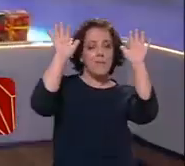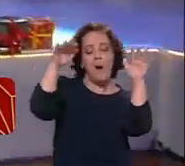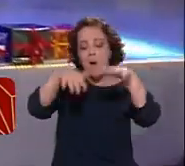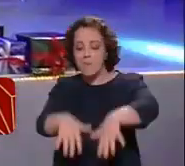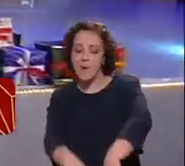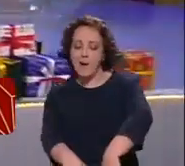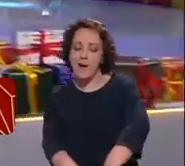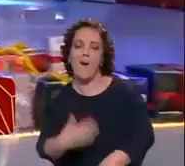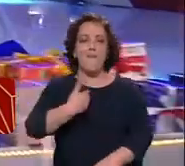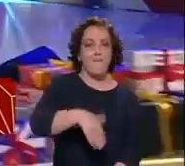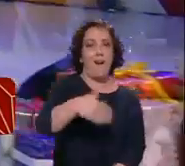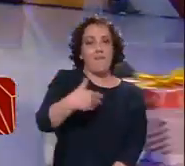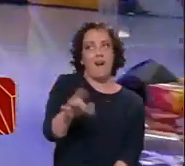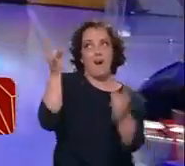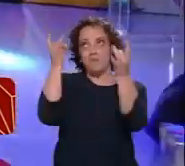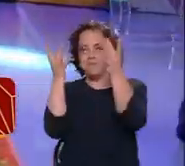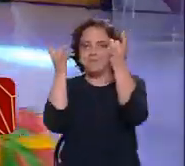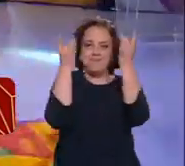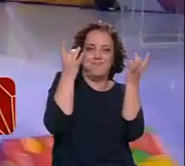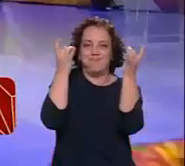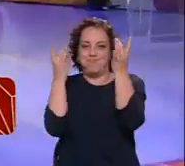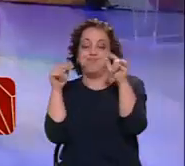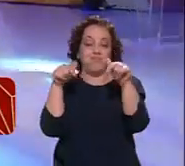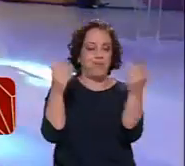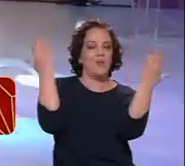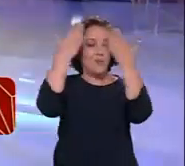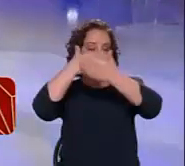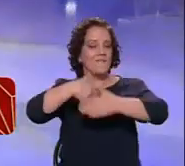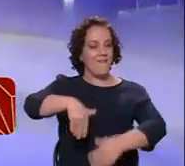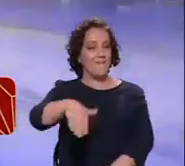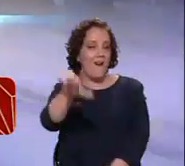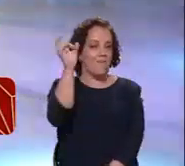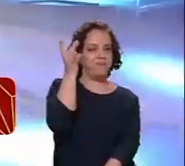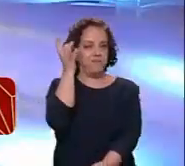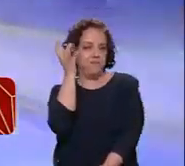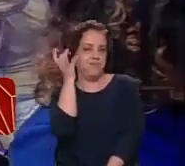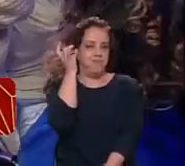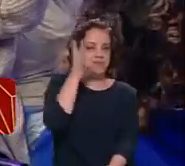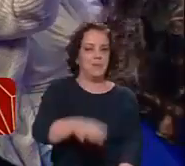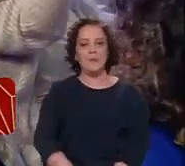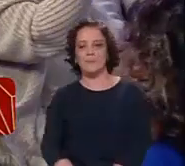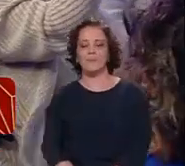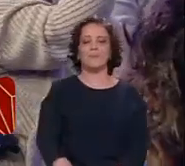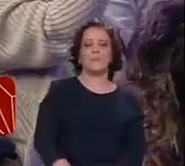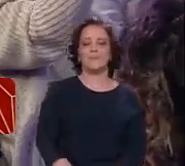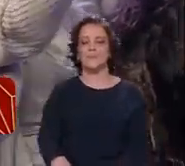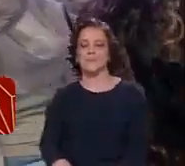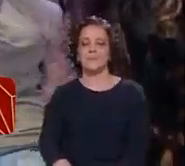baixo vai haver cambalacho. Ai, esta noite vai haver cambalacho.